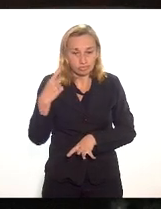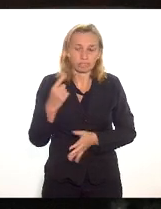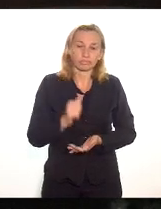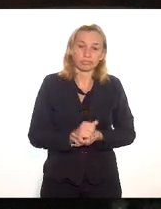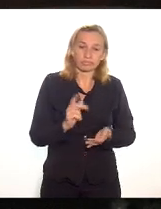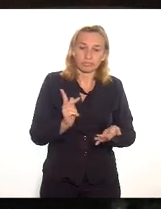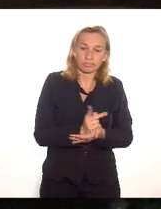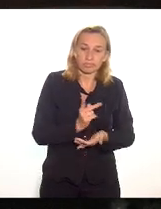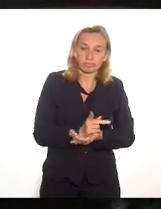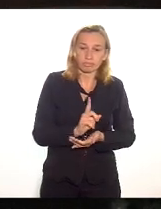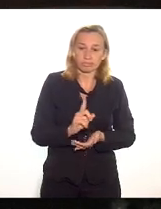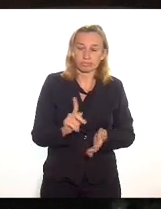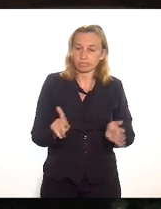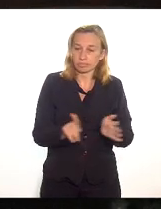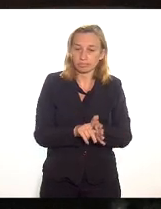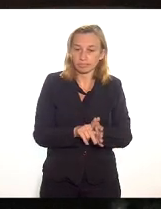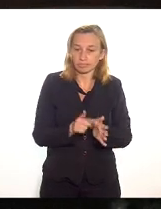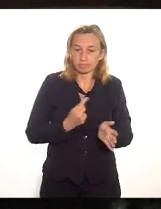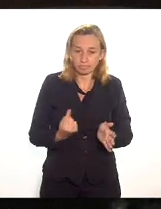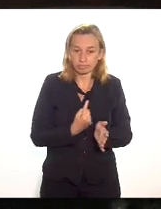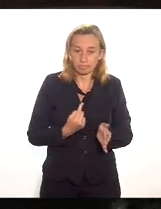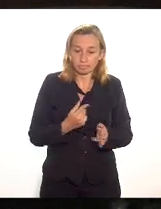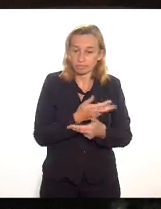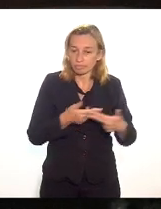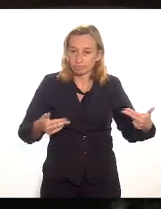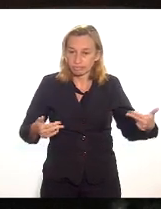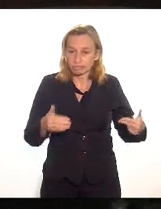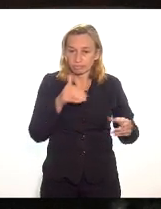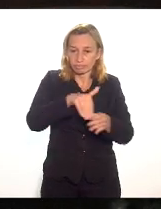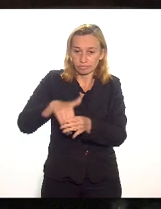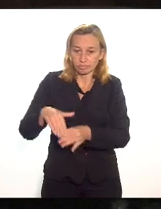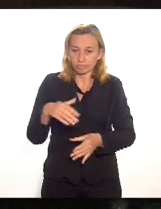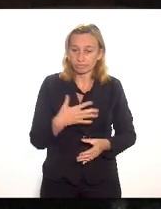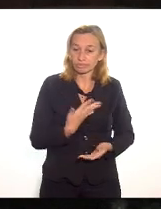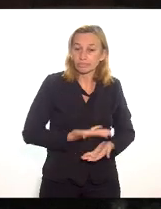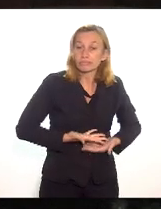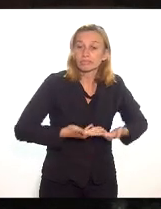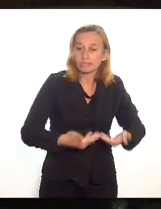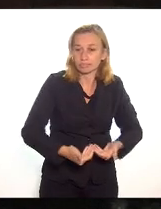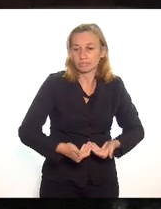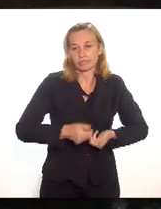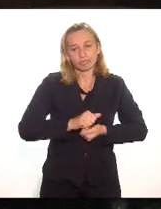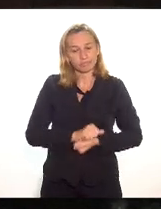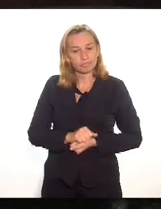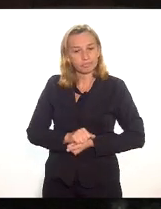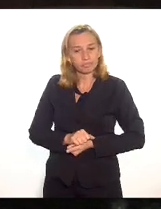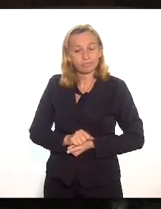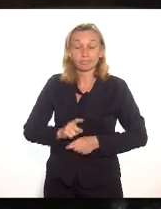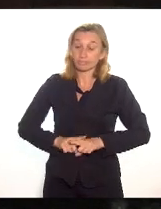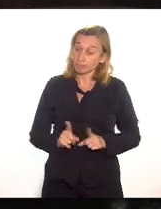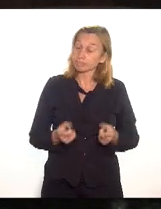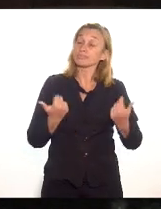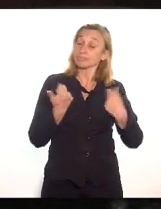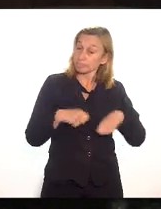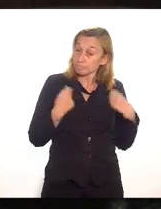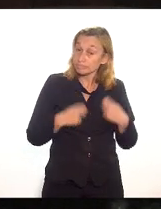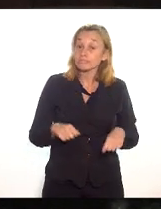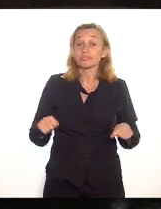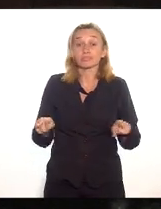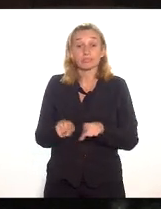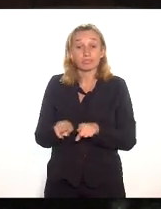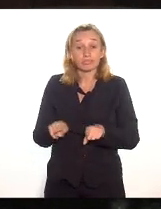nossas. São dos milhares de votos que a gente recebe. Mas precisamos,